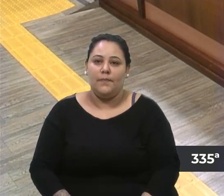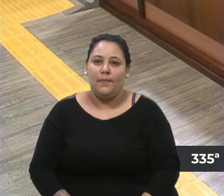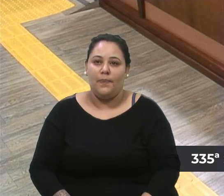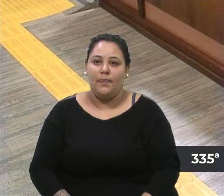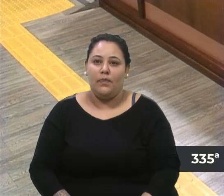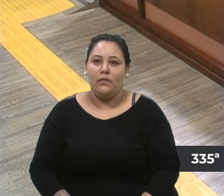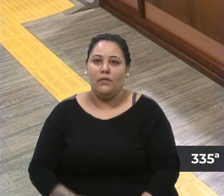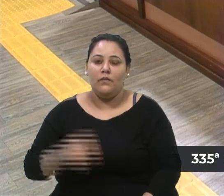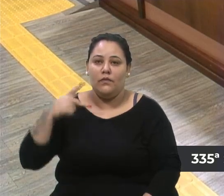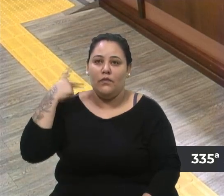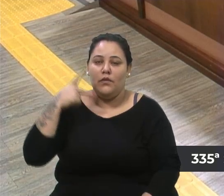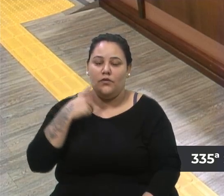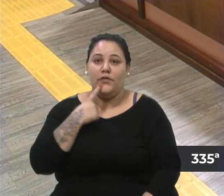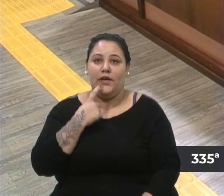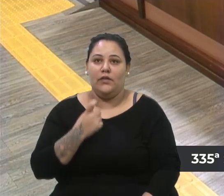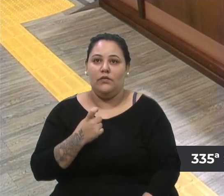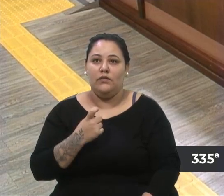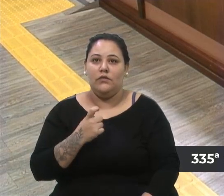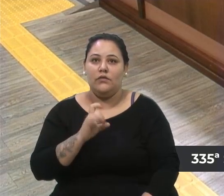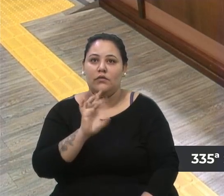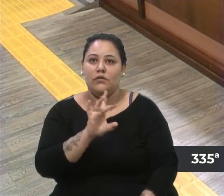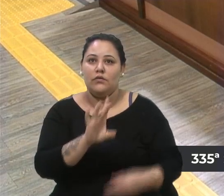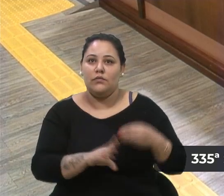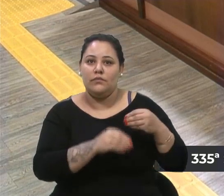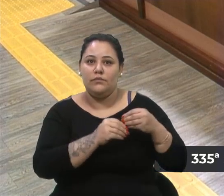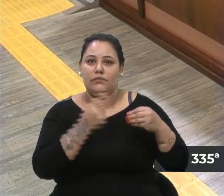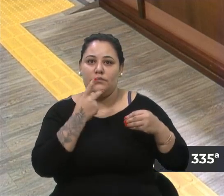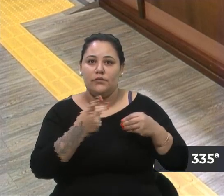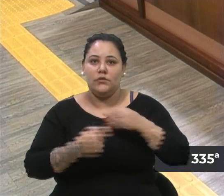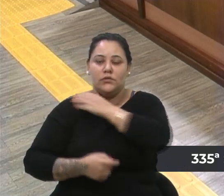Vereadora Rose, se a senhora me permite só uma parte antes da senhora iniciar.